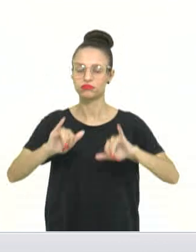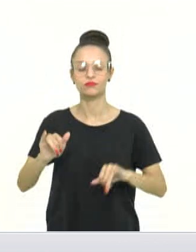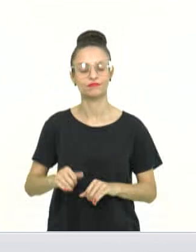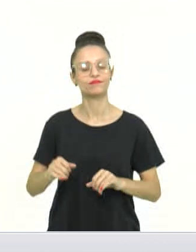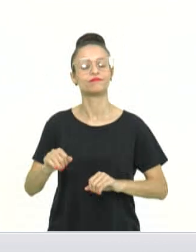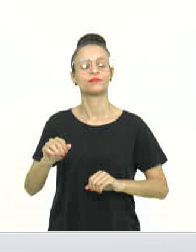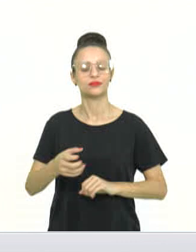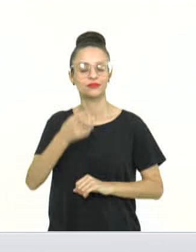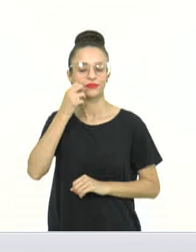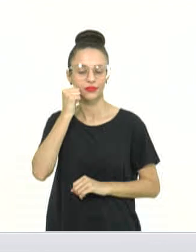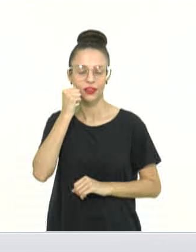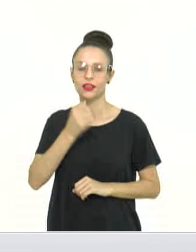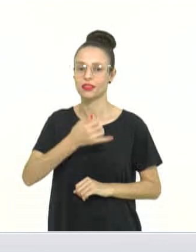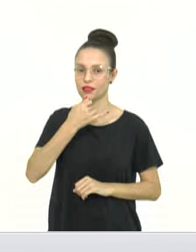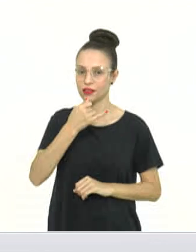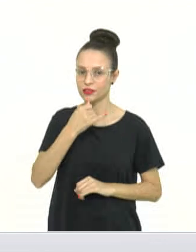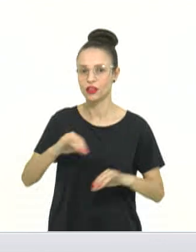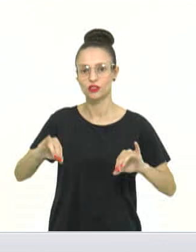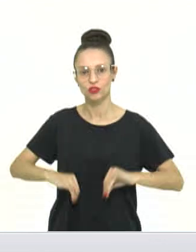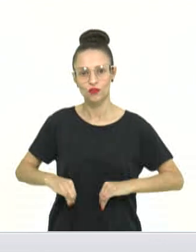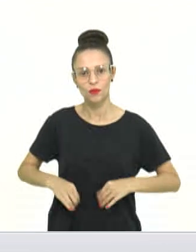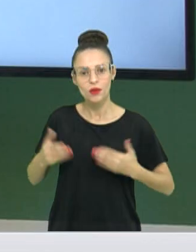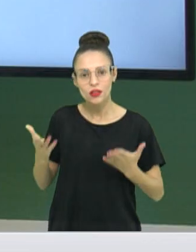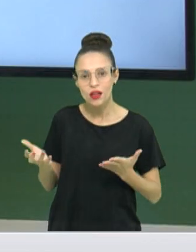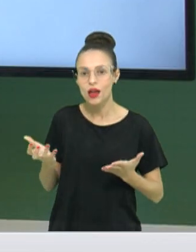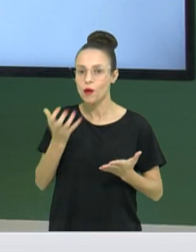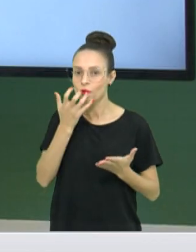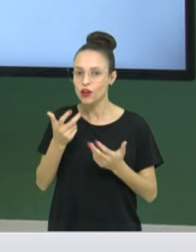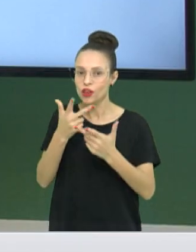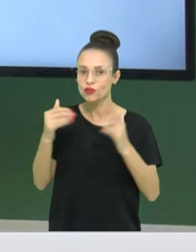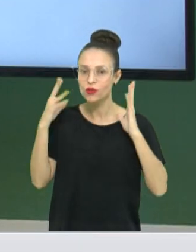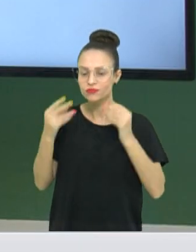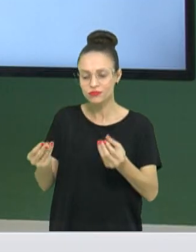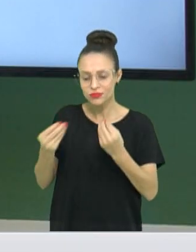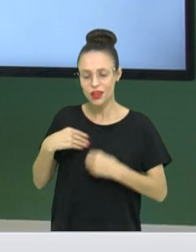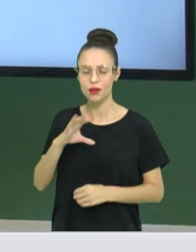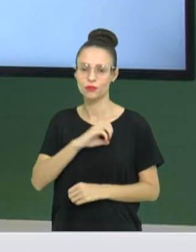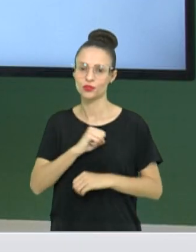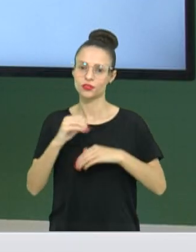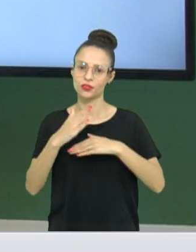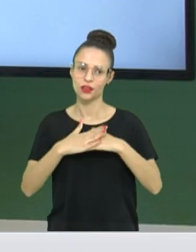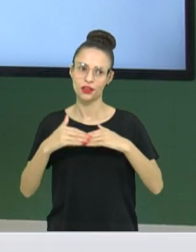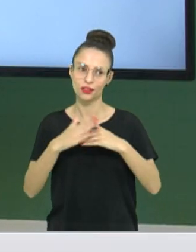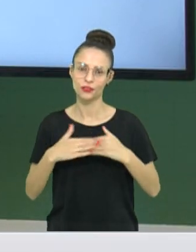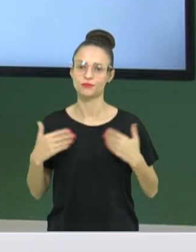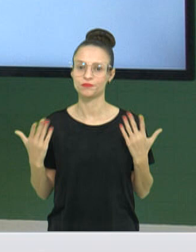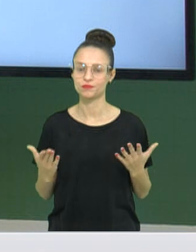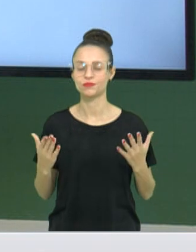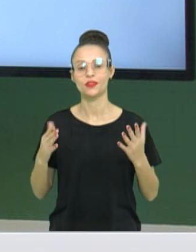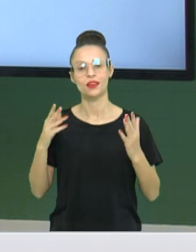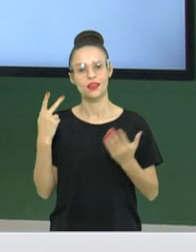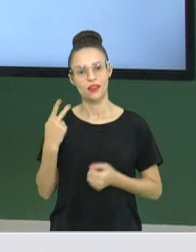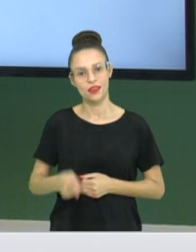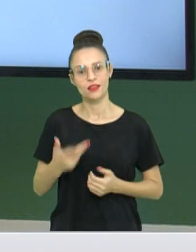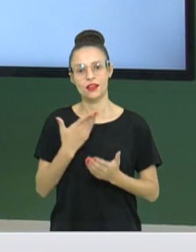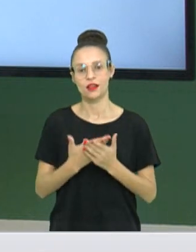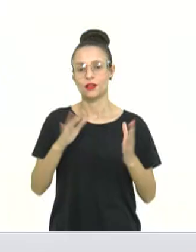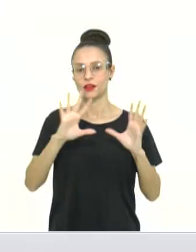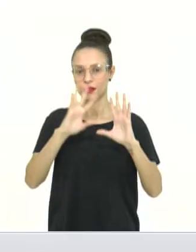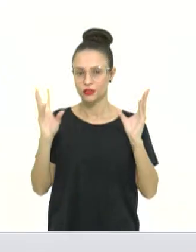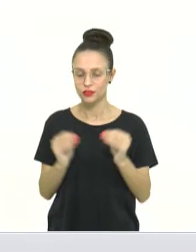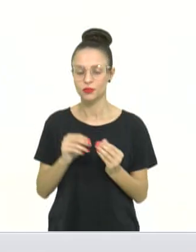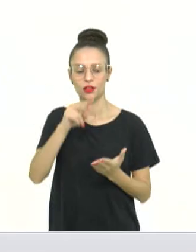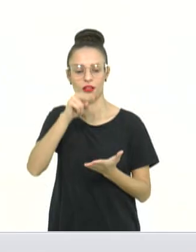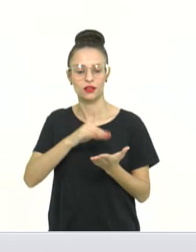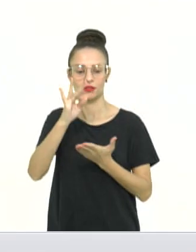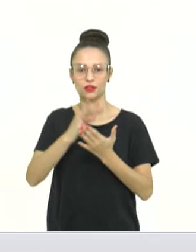tristeza, sofrimento aos pets que só dão para nós amor e carinho. Pessoal, na aula de hoje nós lemos